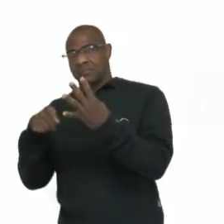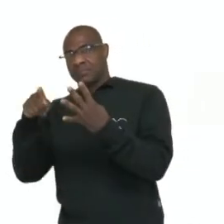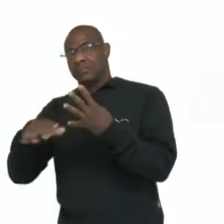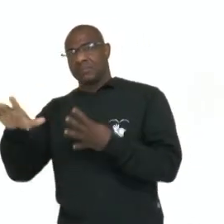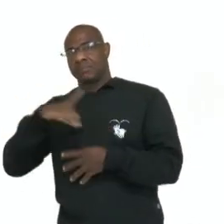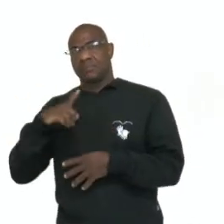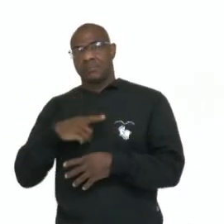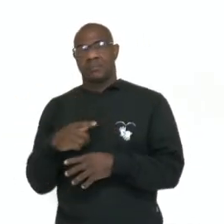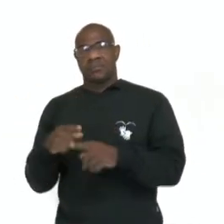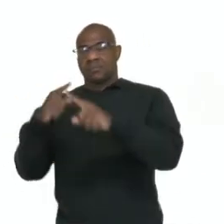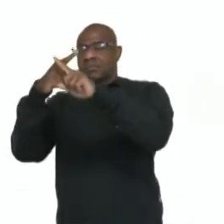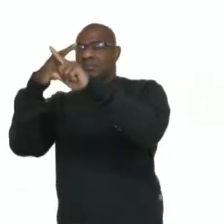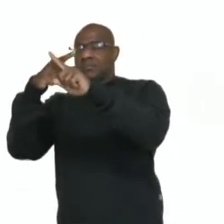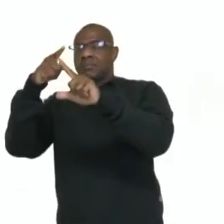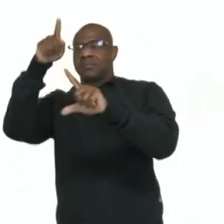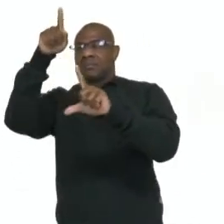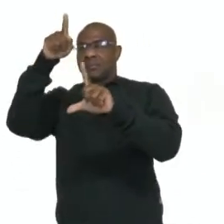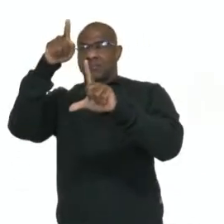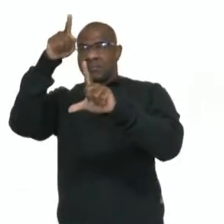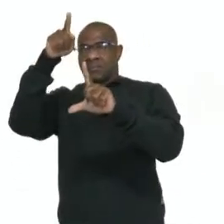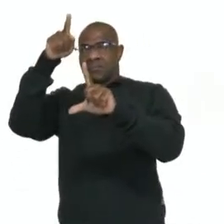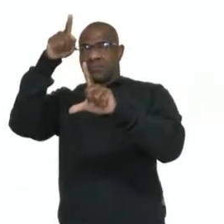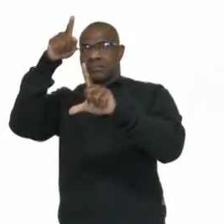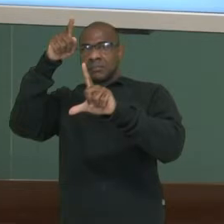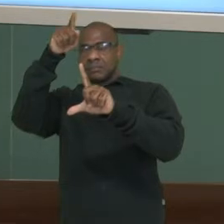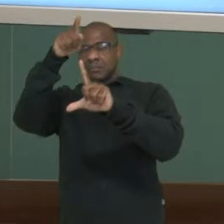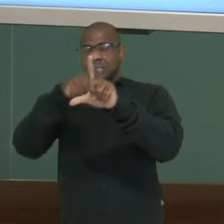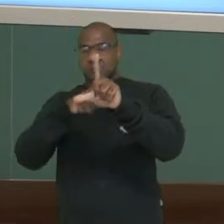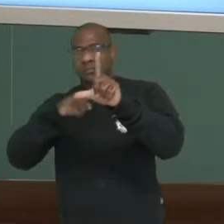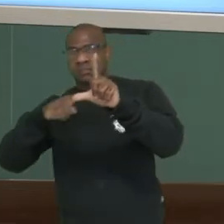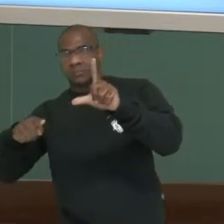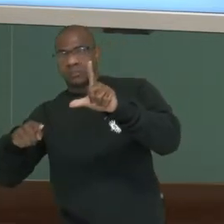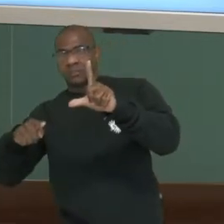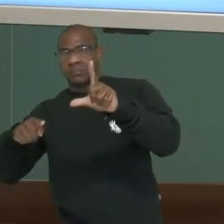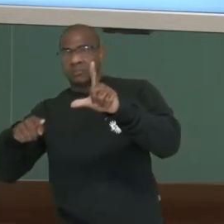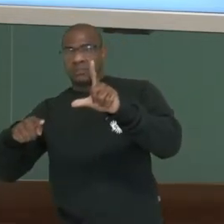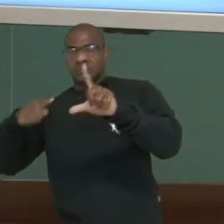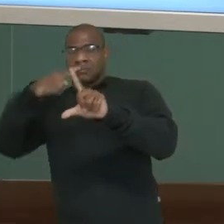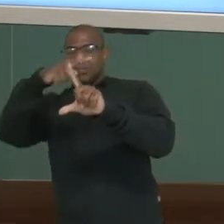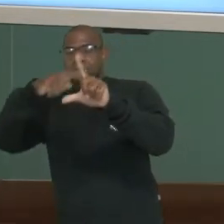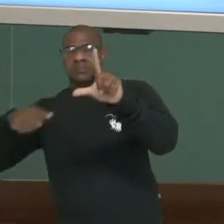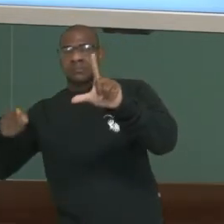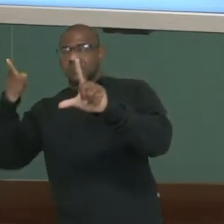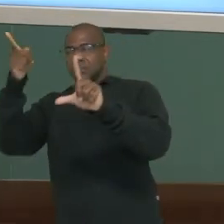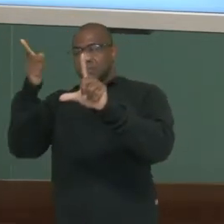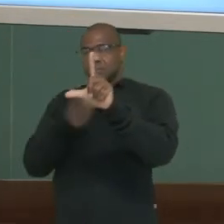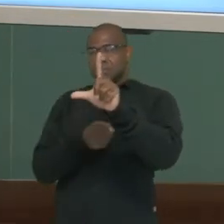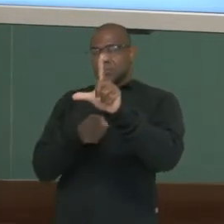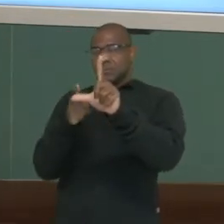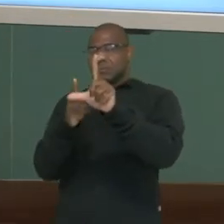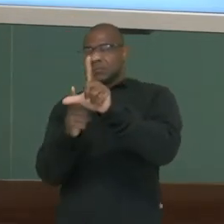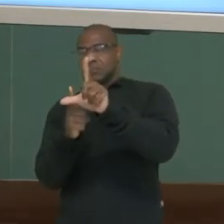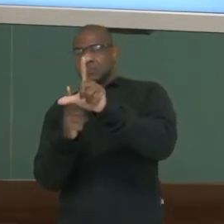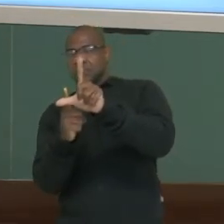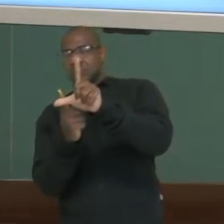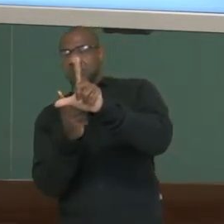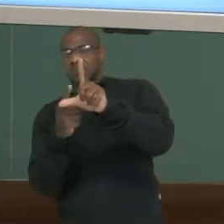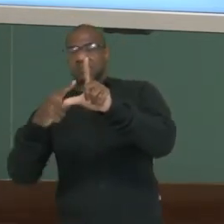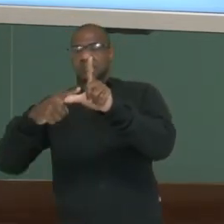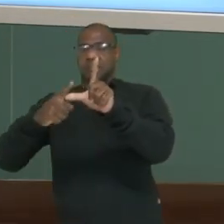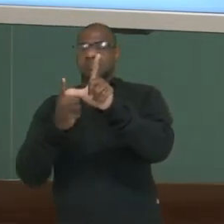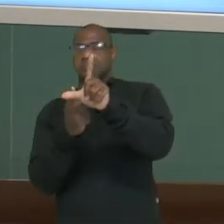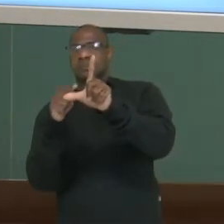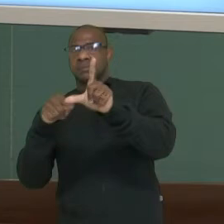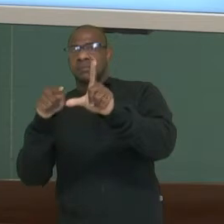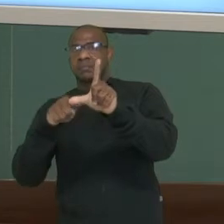exatamente um ângulo de 90 graus entre elas, elas são concorrentes e também são perpendiculares entre